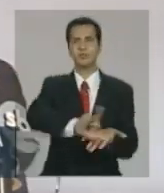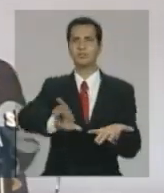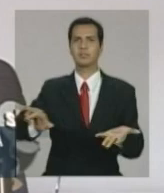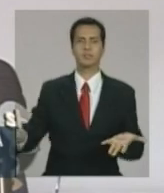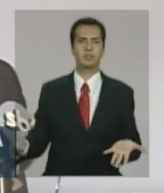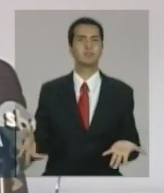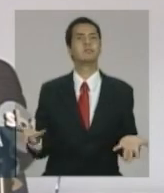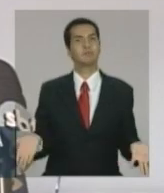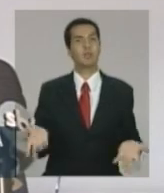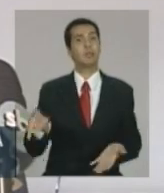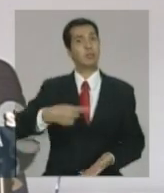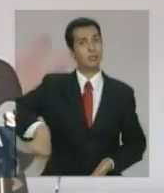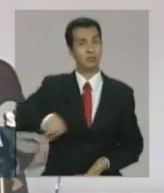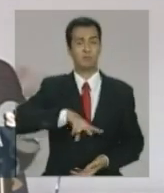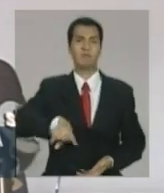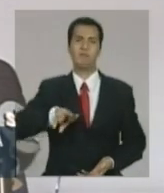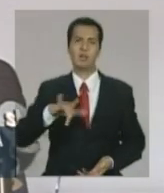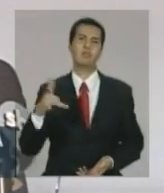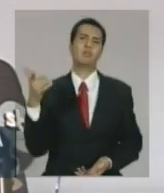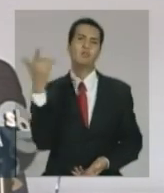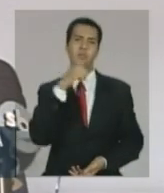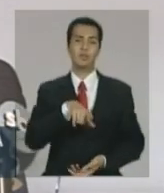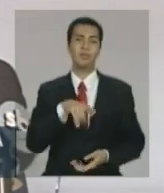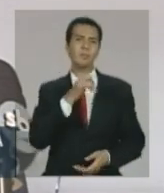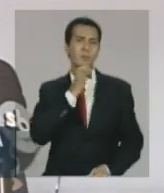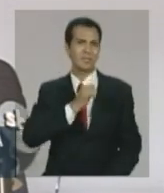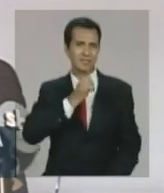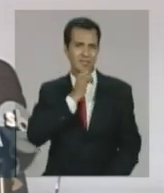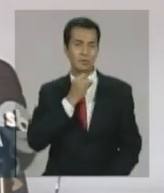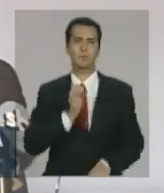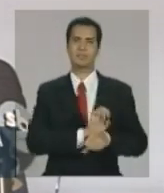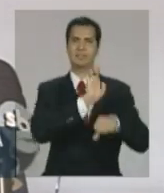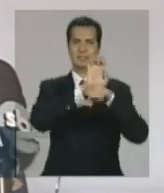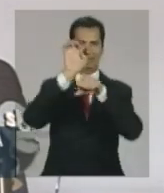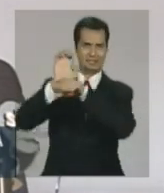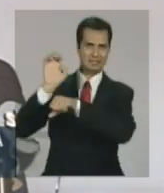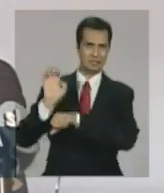que elas vão sobreviver, os estados, por exemplo.